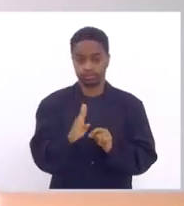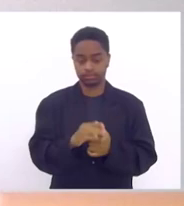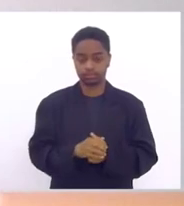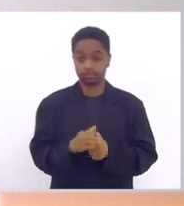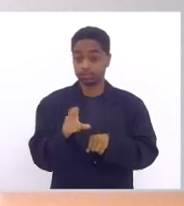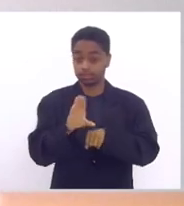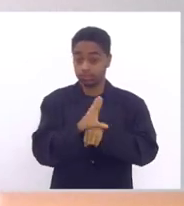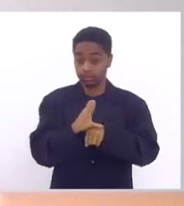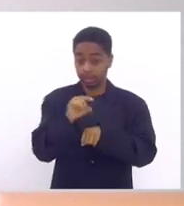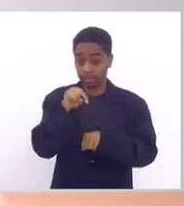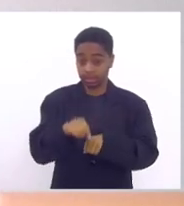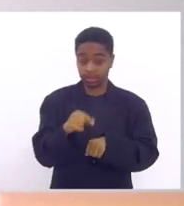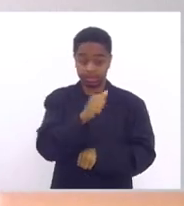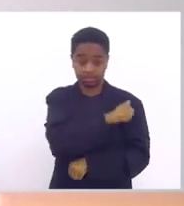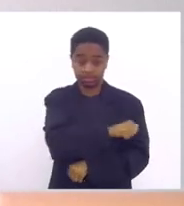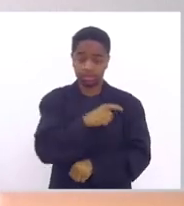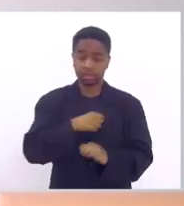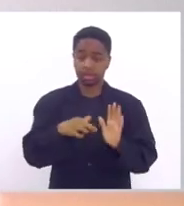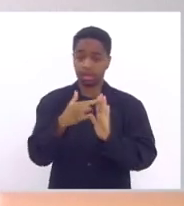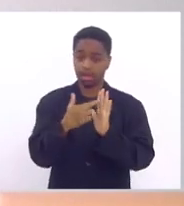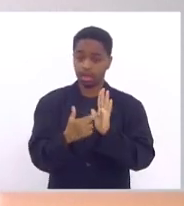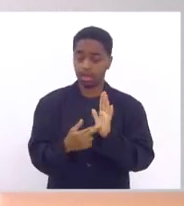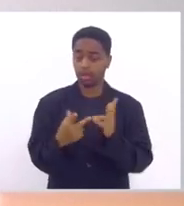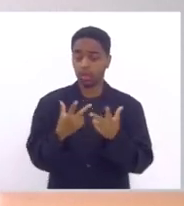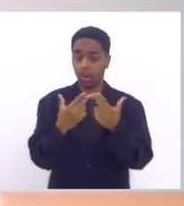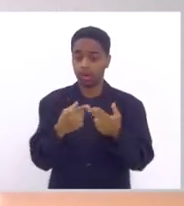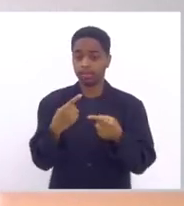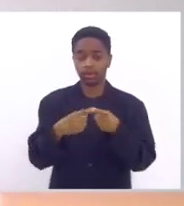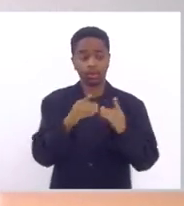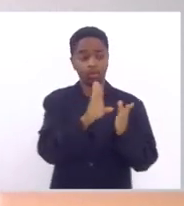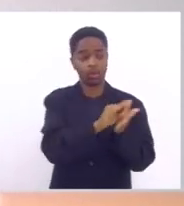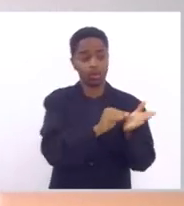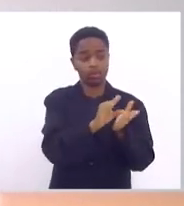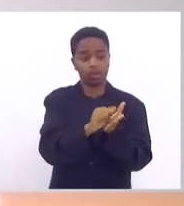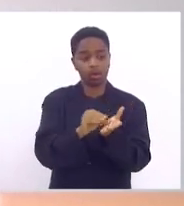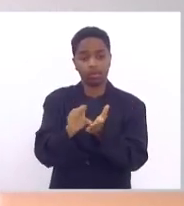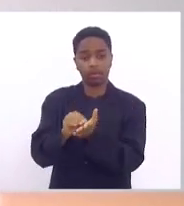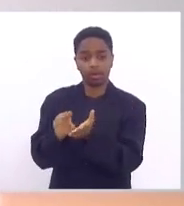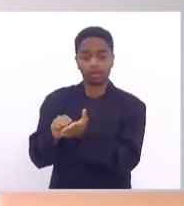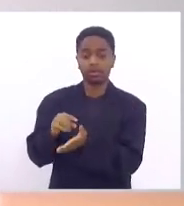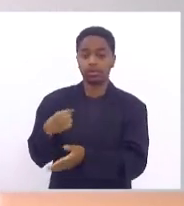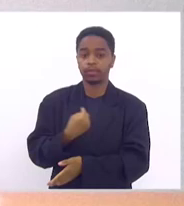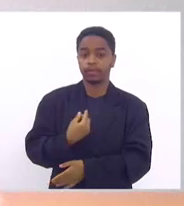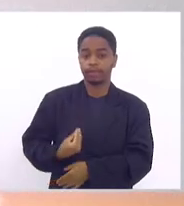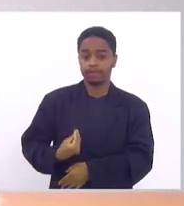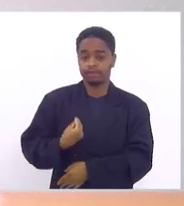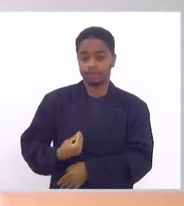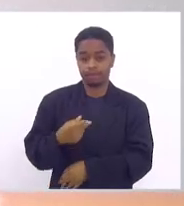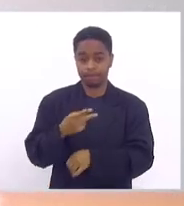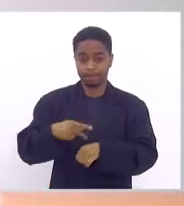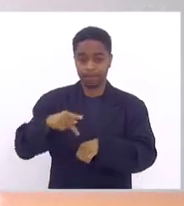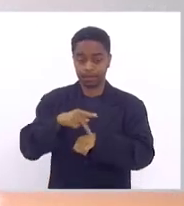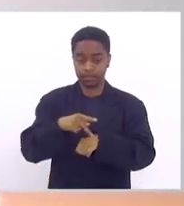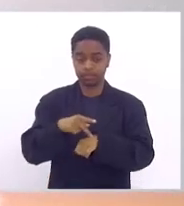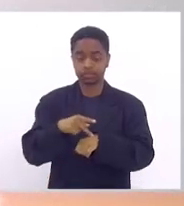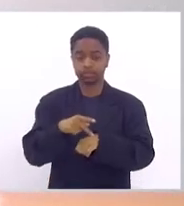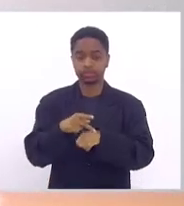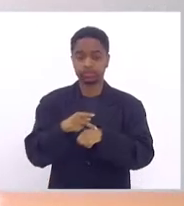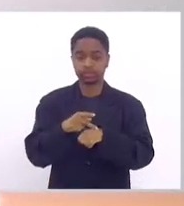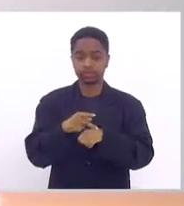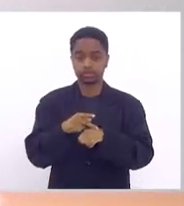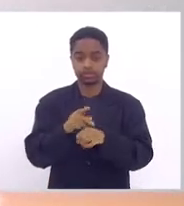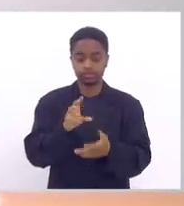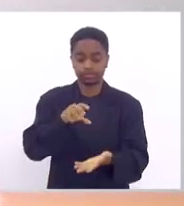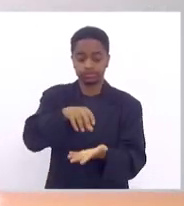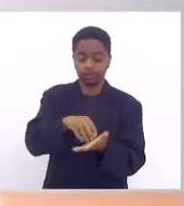do Rio de Janeiro tem a regra igual ela copia porque nós vivemos num país extremamente Centralizado brutalmente Centralizado